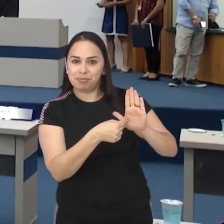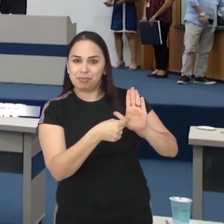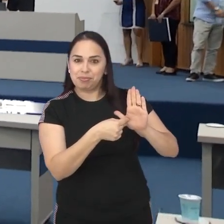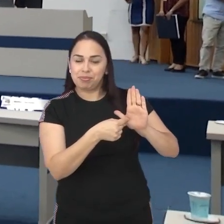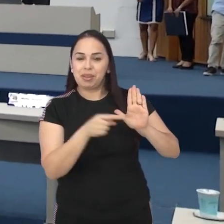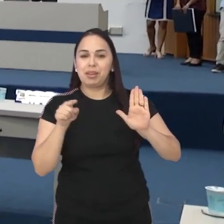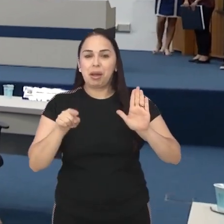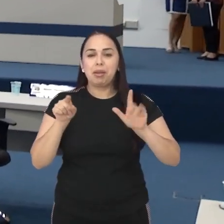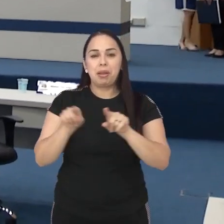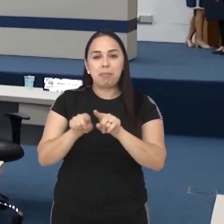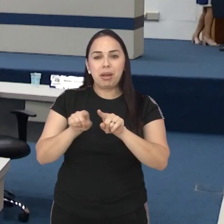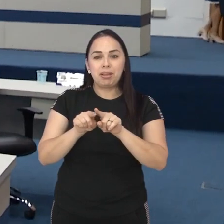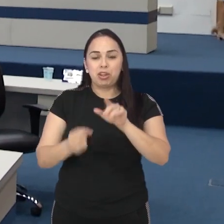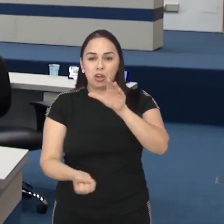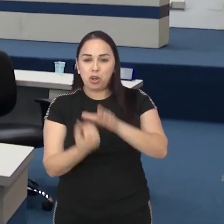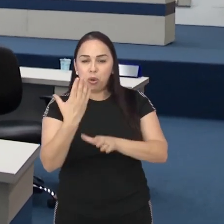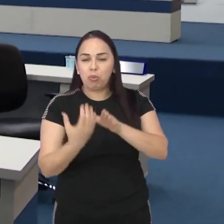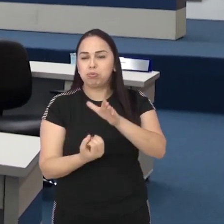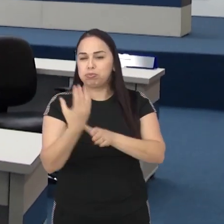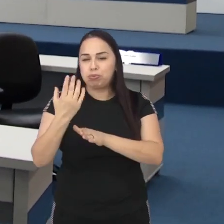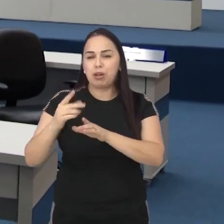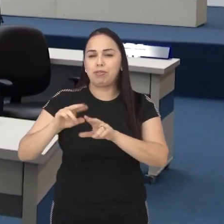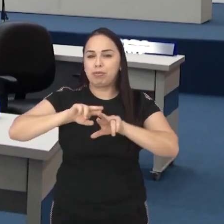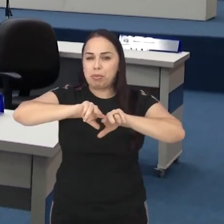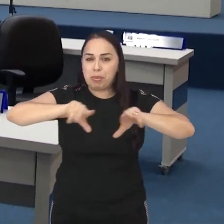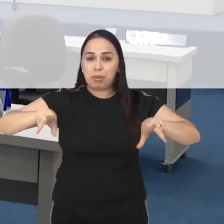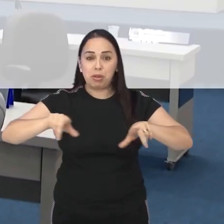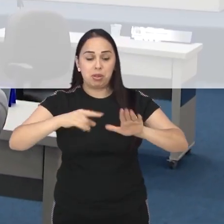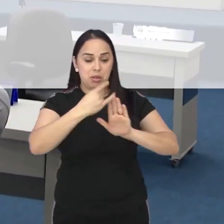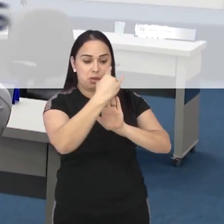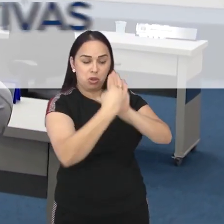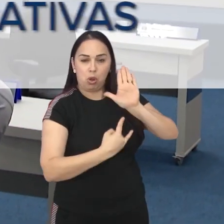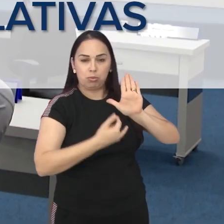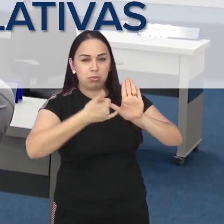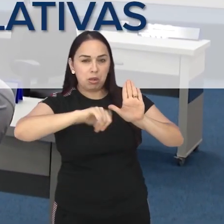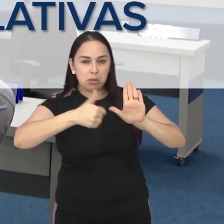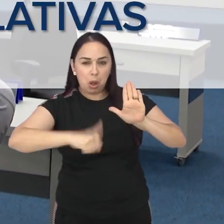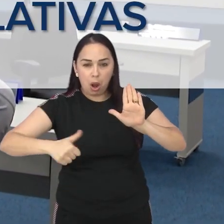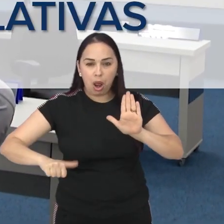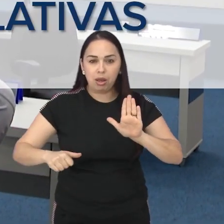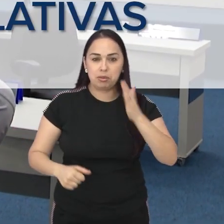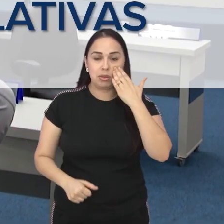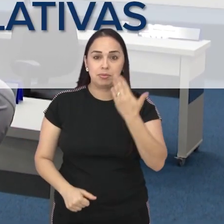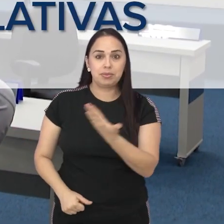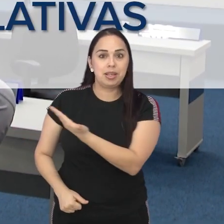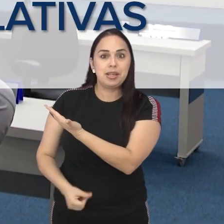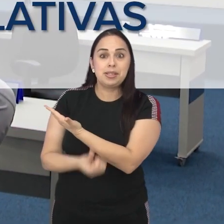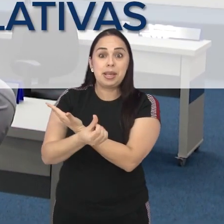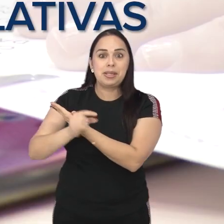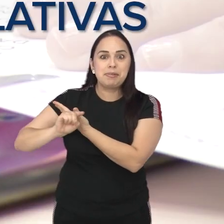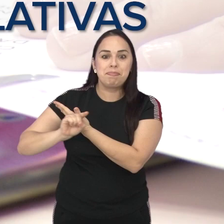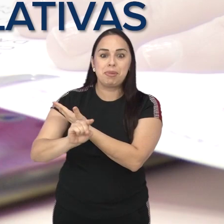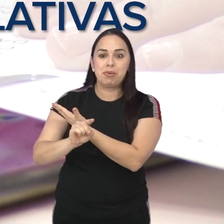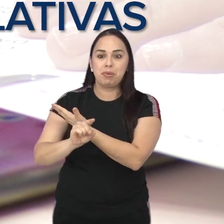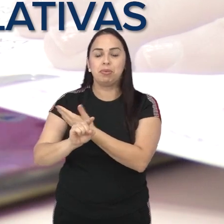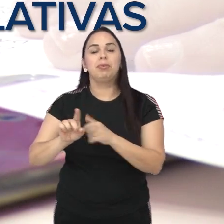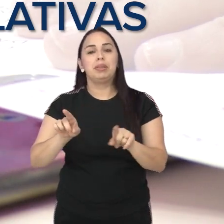a produção legislativa da Câmara também contou com a apreciação de mais de 6.000 documentos